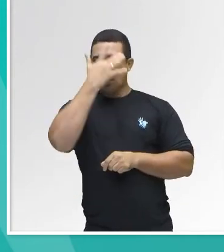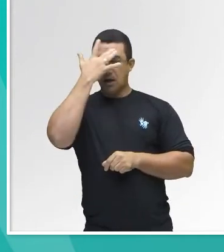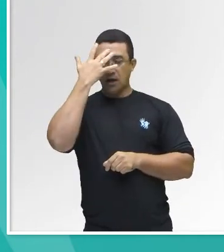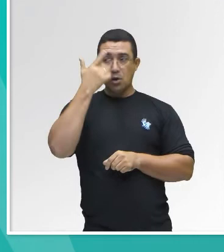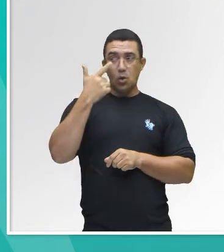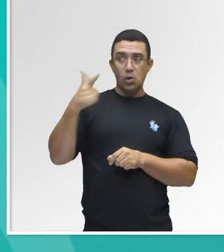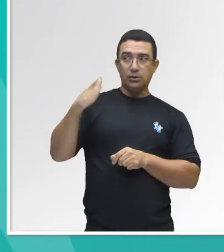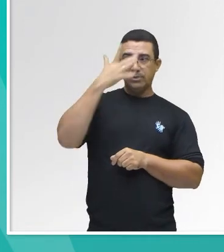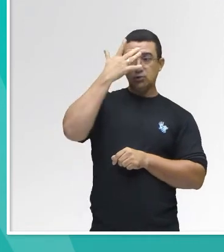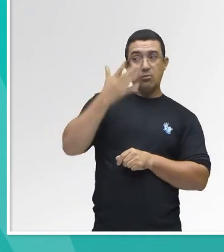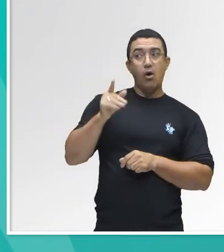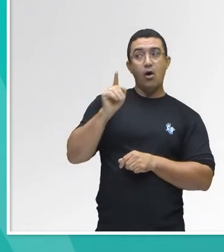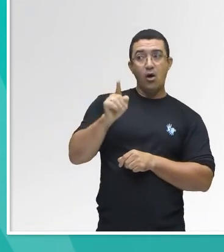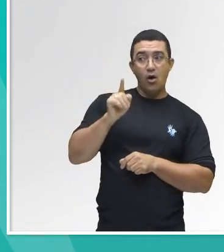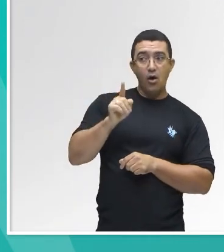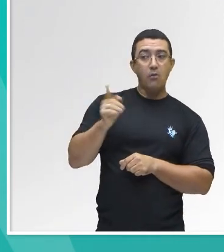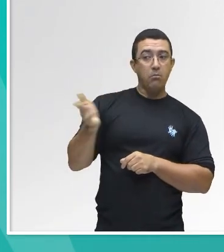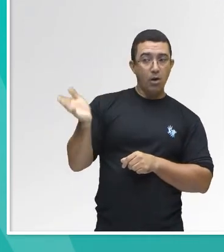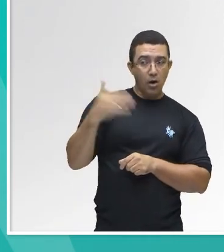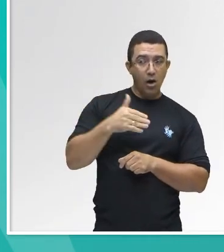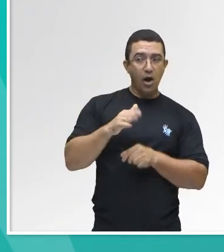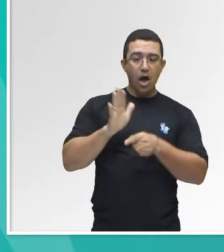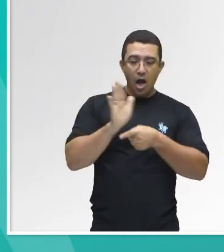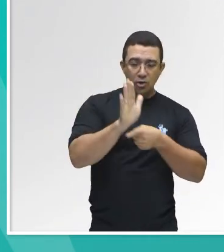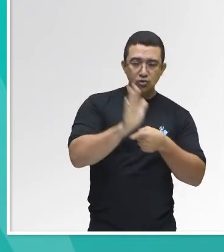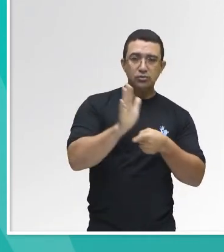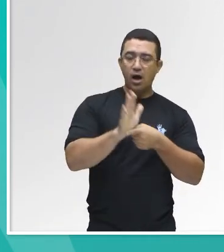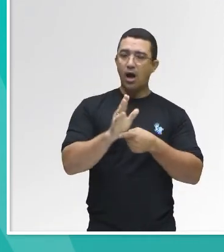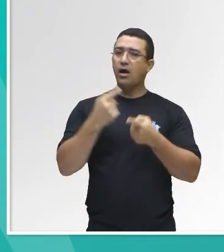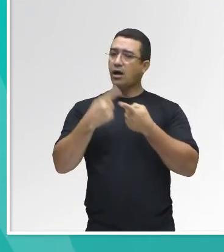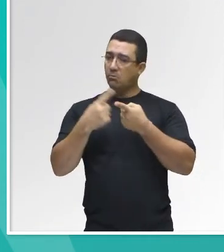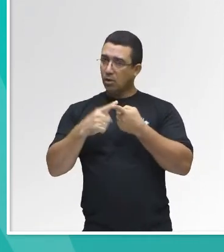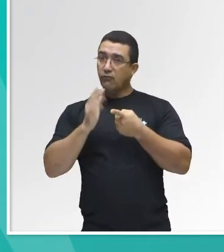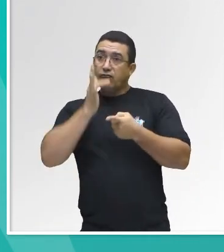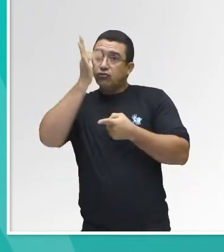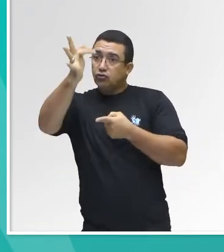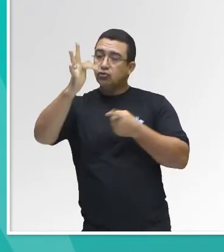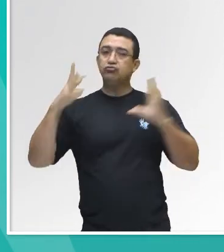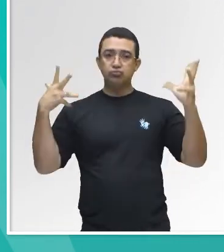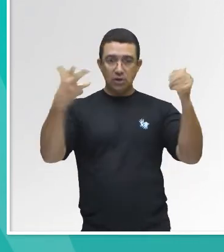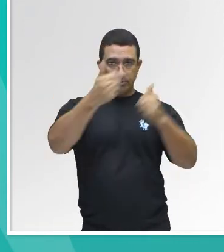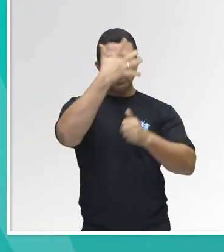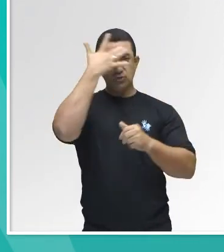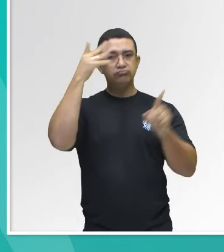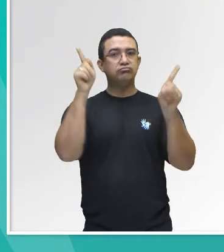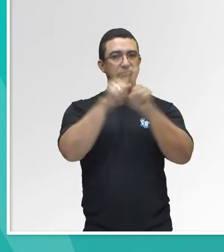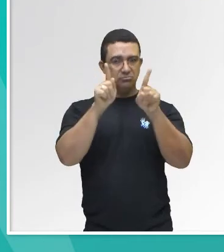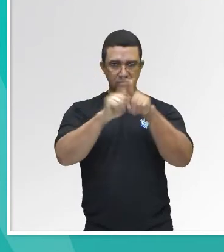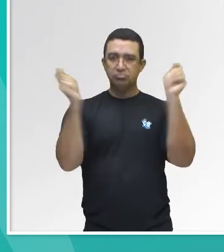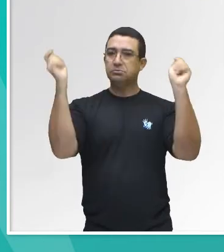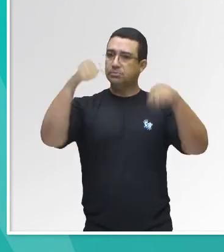vamos ajudar, porque ninguém está livre de